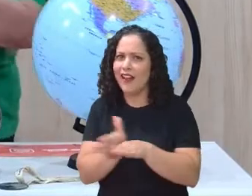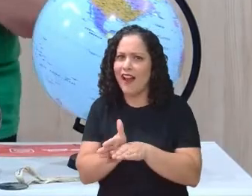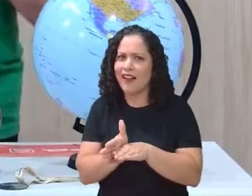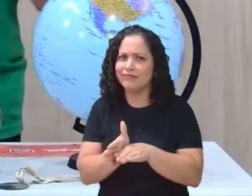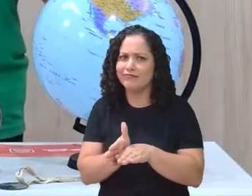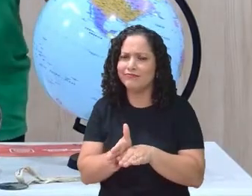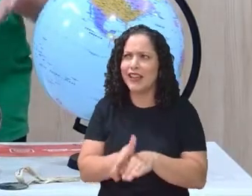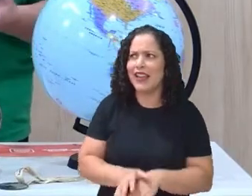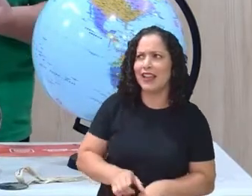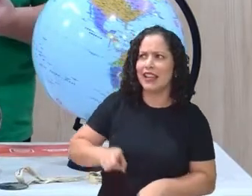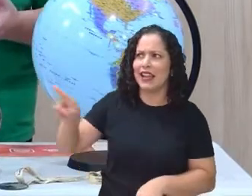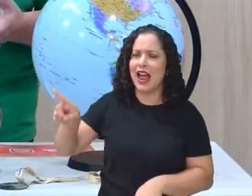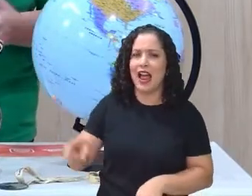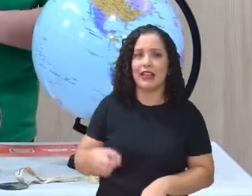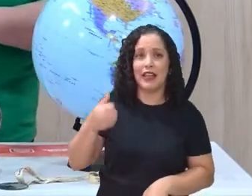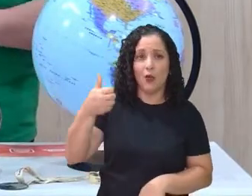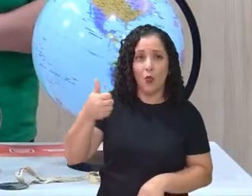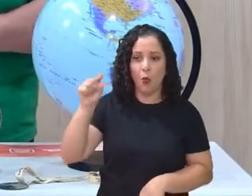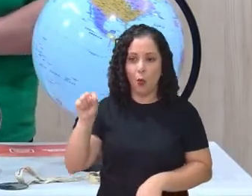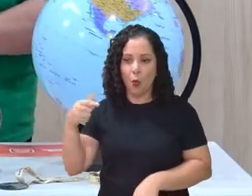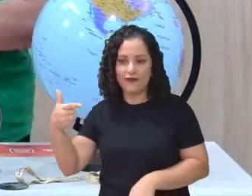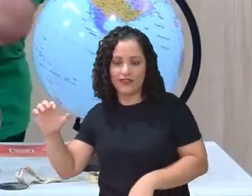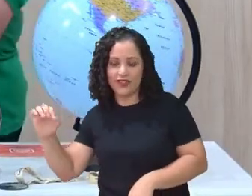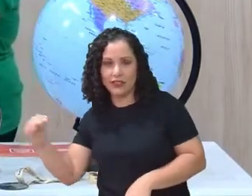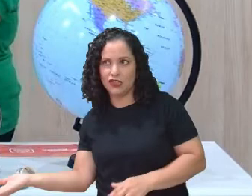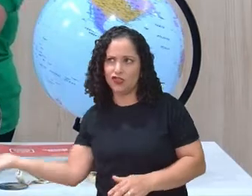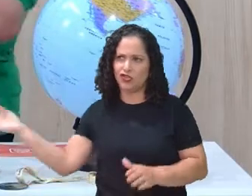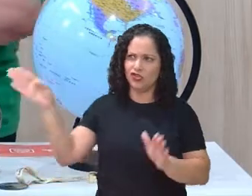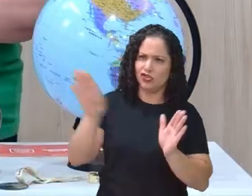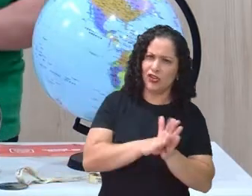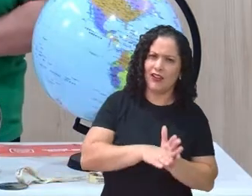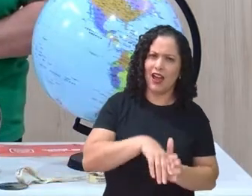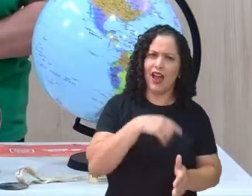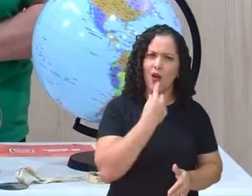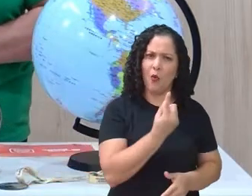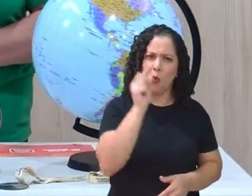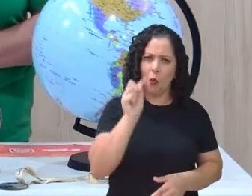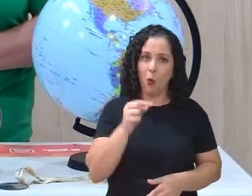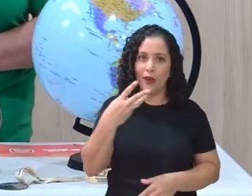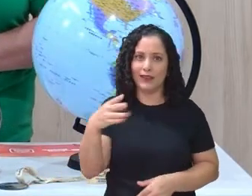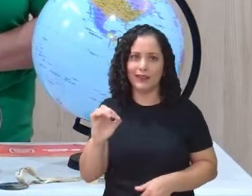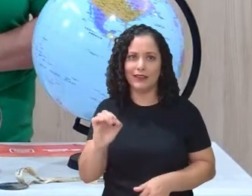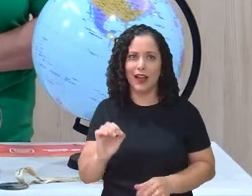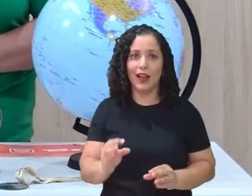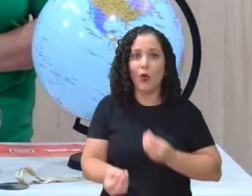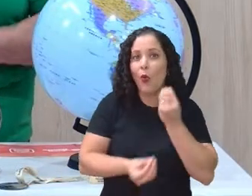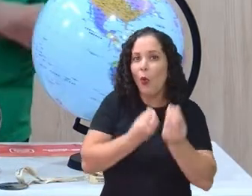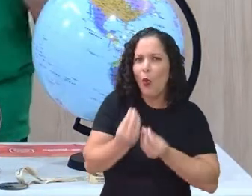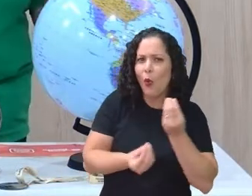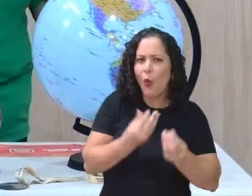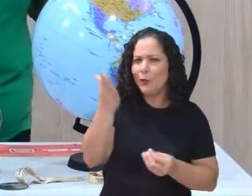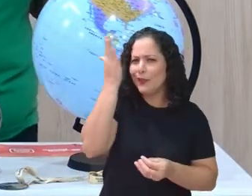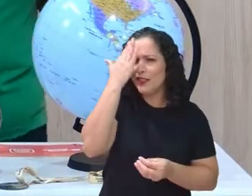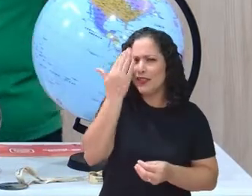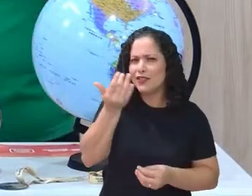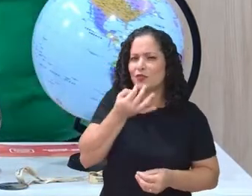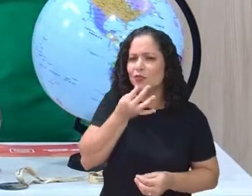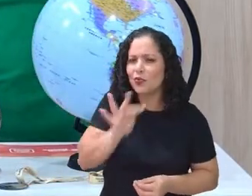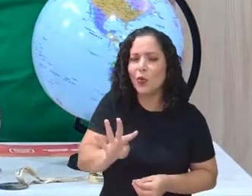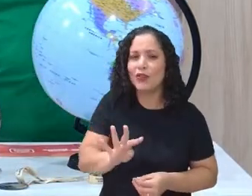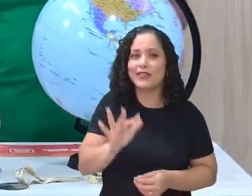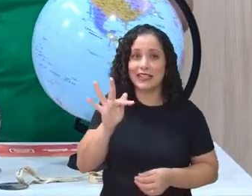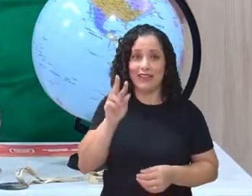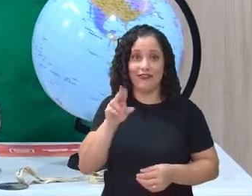saiu de lá de 1h20, e se nós não conhecêssemos a questão aí de fuso horário. Seria bem interessante,